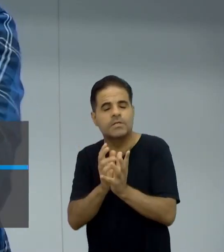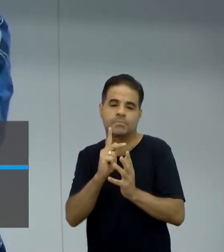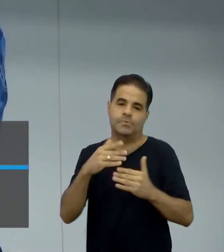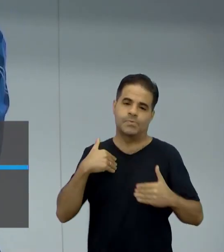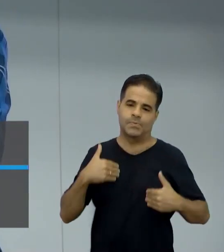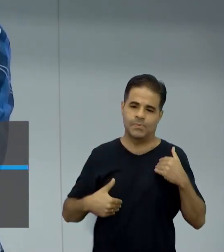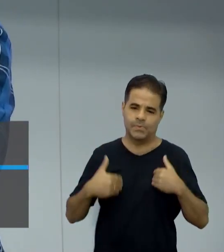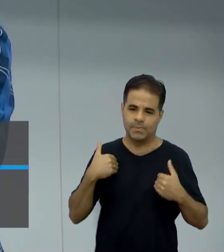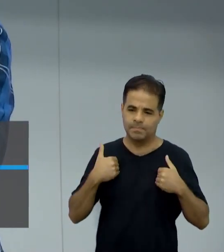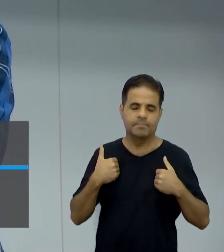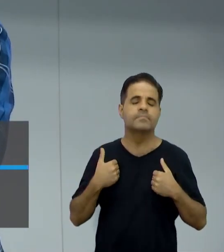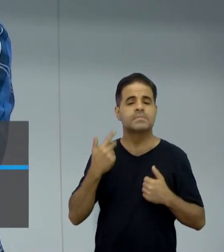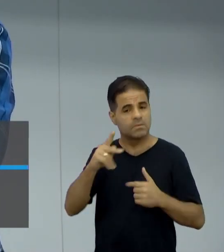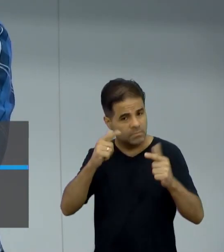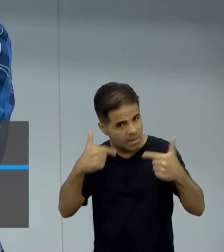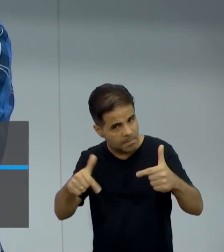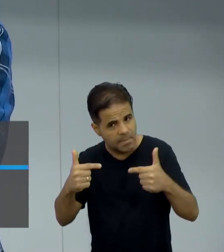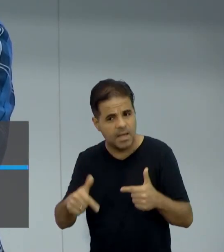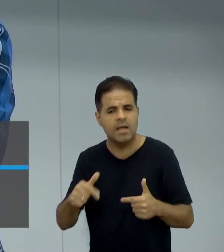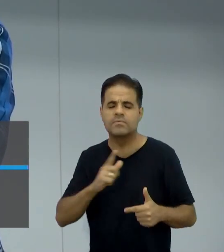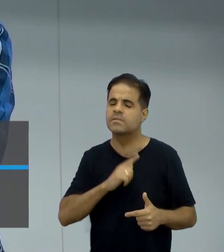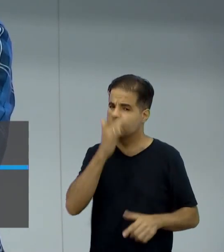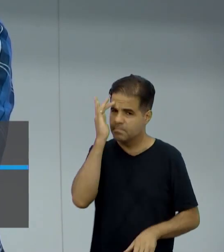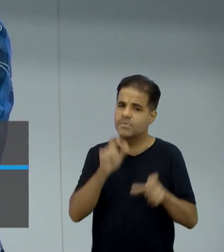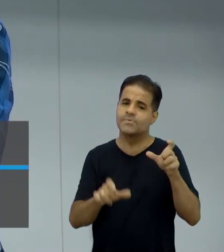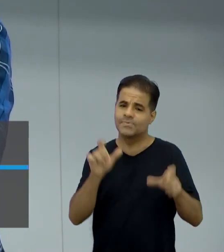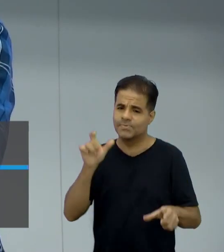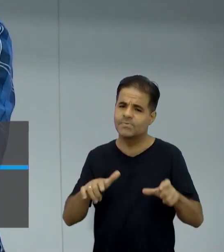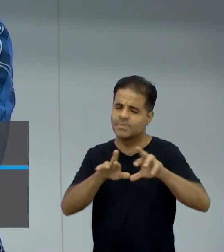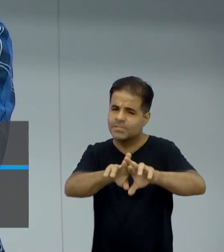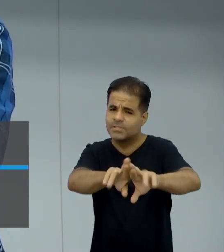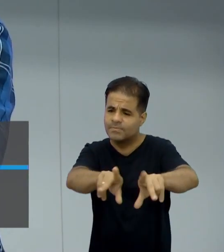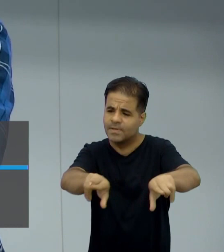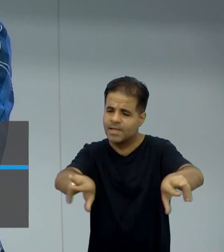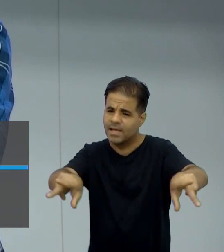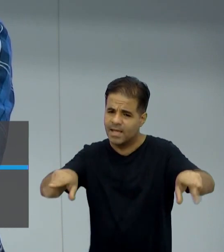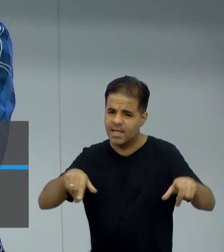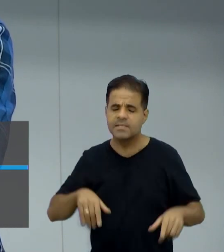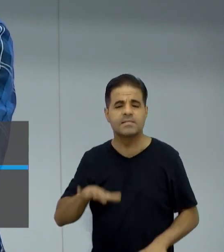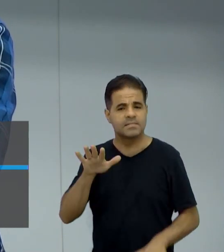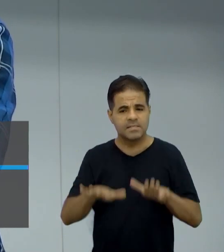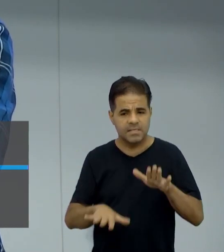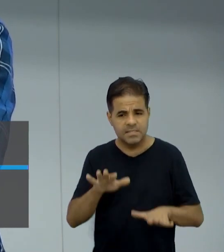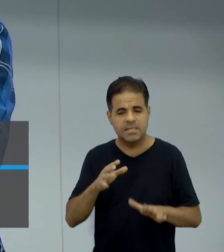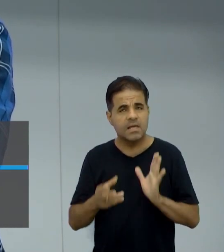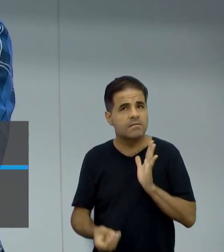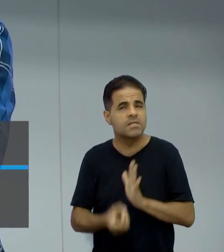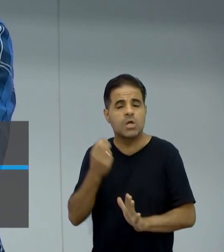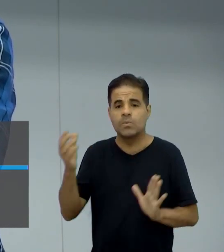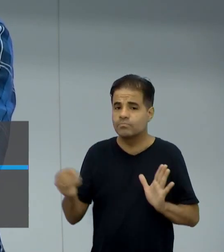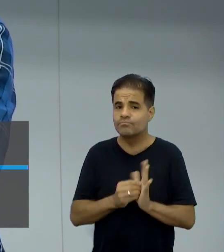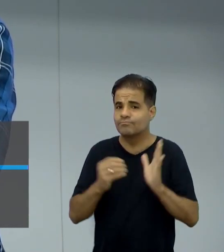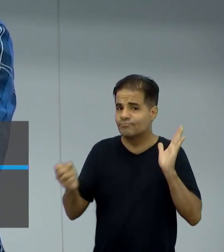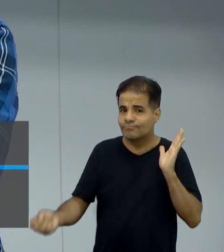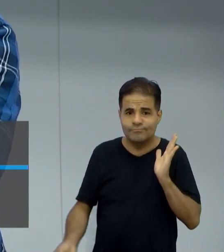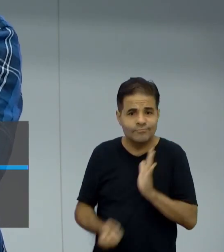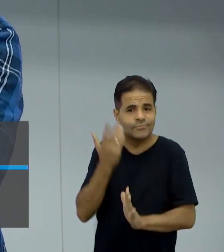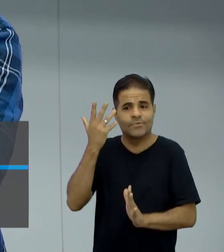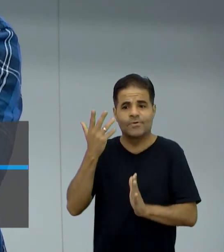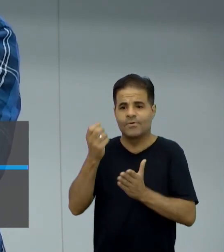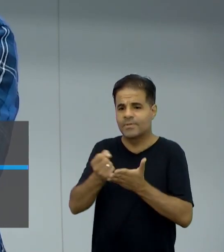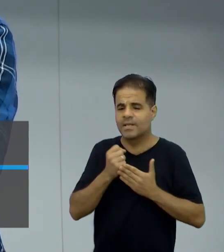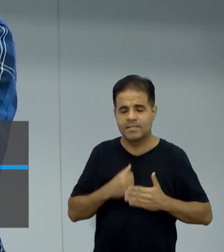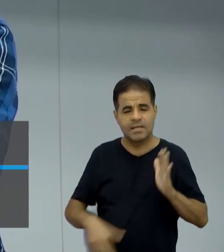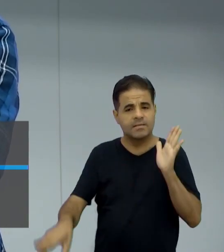corpo, né? de trabalho, você ter pessoas diversas. Então, às vezes, você quer fazer um jogo que vai trazer uma